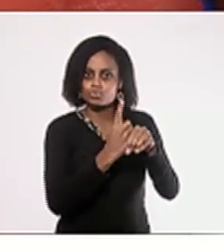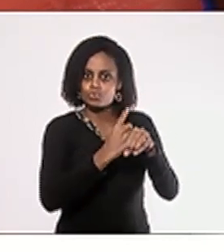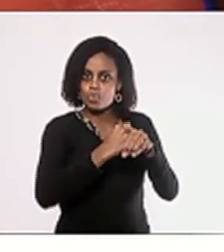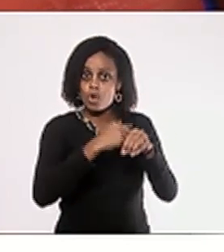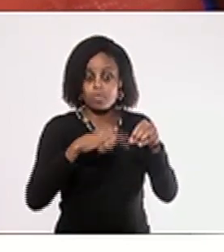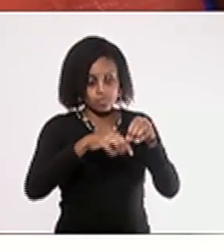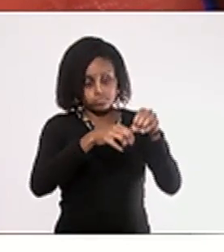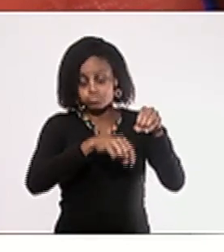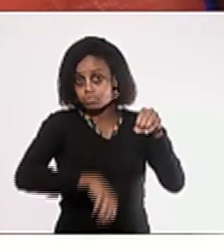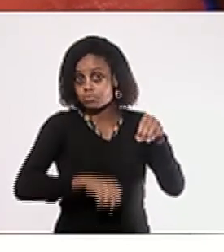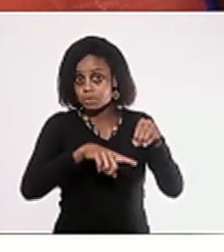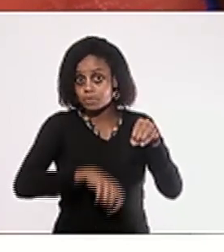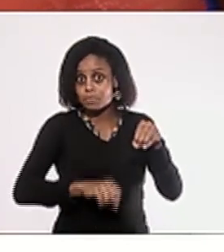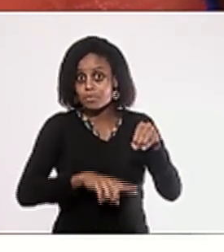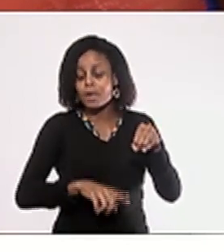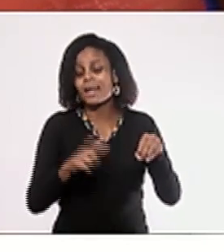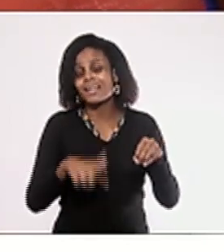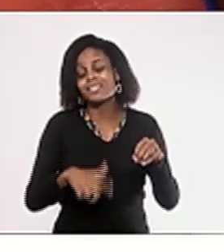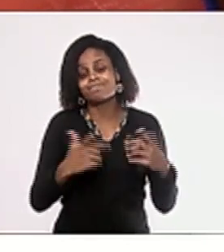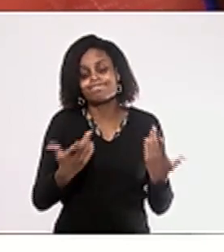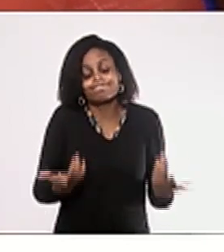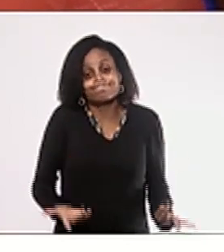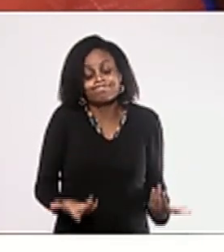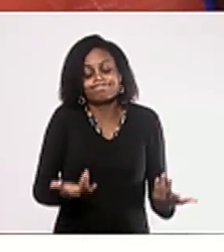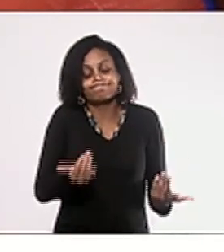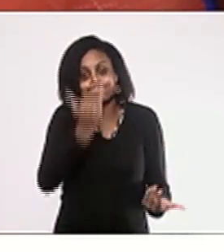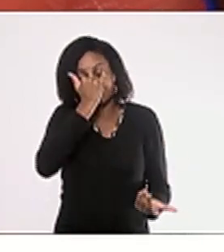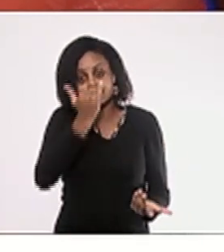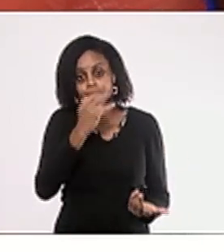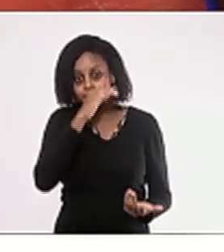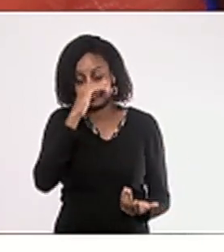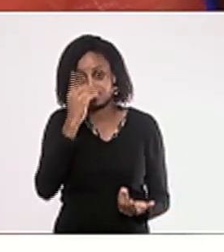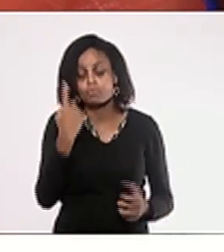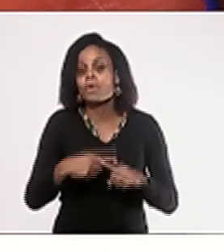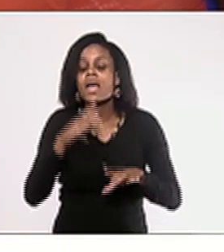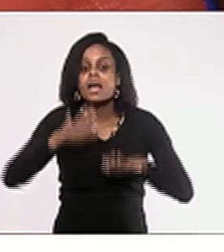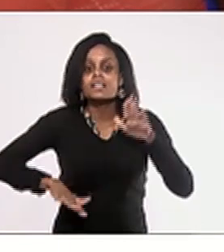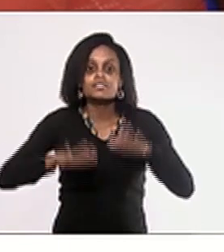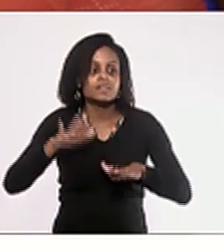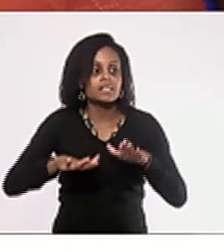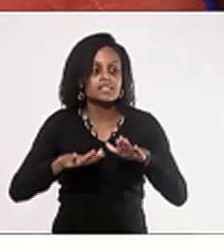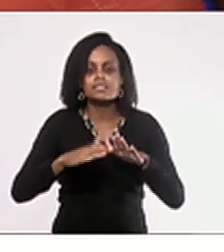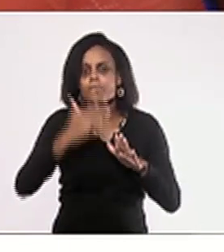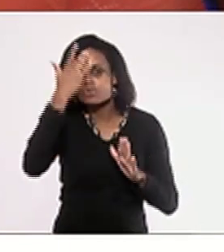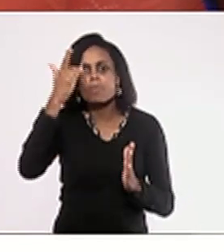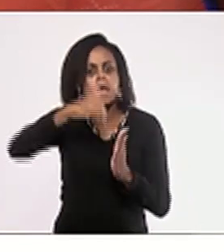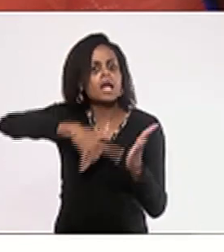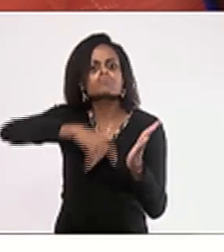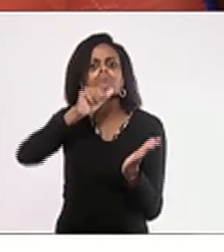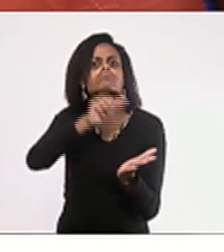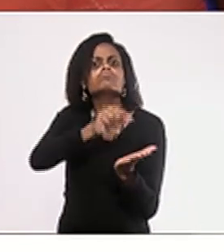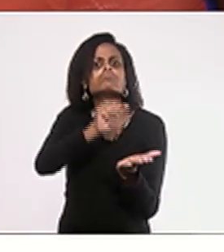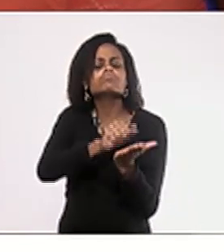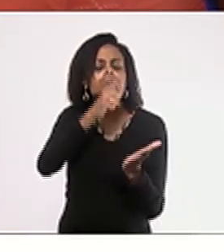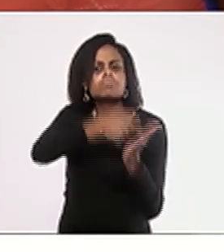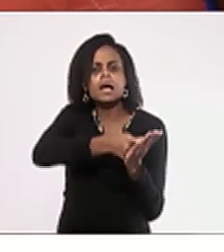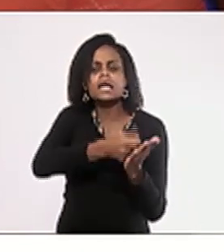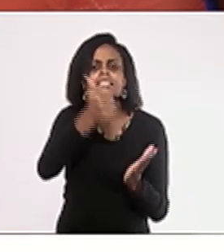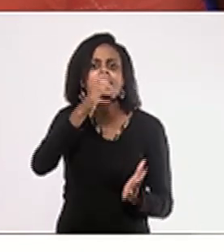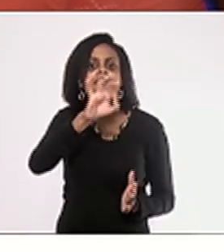é um pouco ingrato, porque às vezes a conta, o cliente paga R$100 e vai para